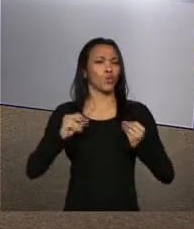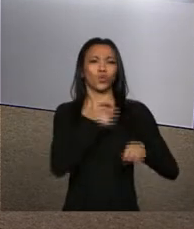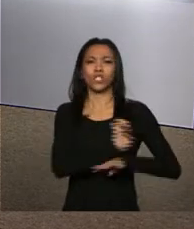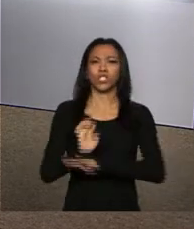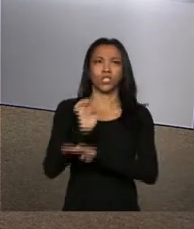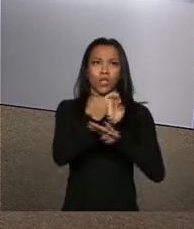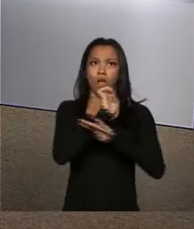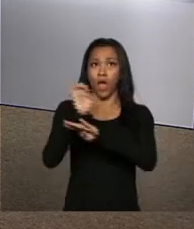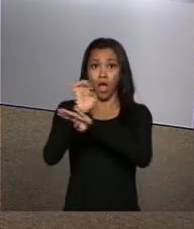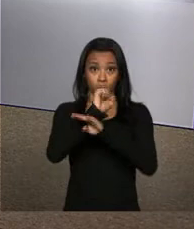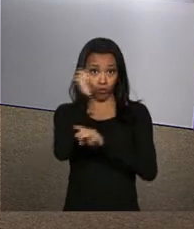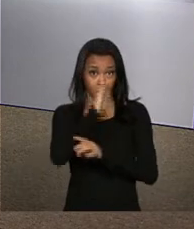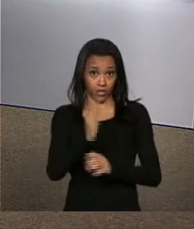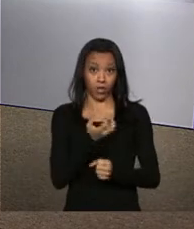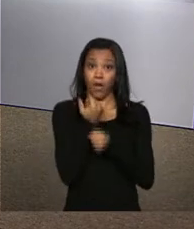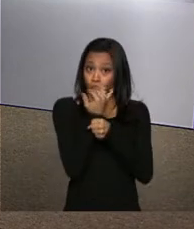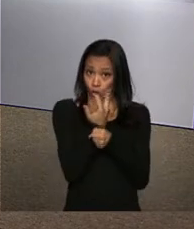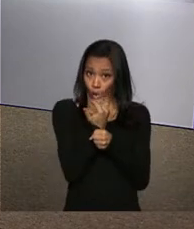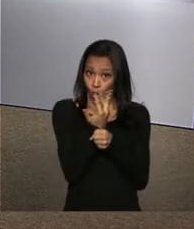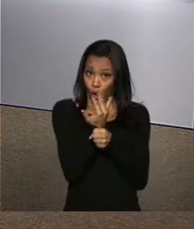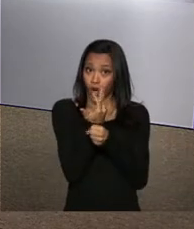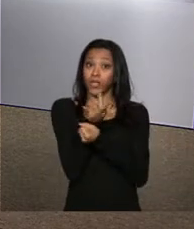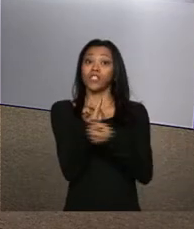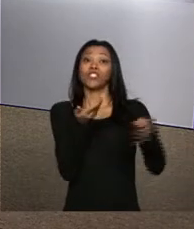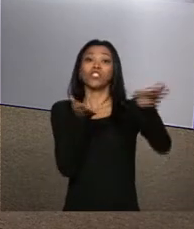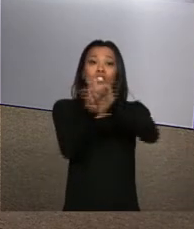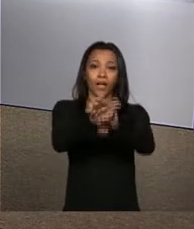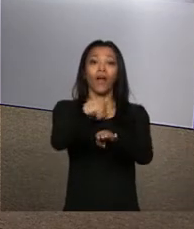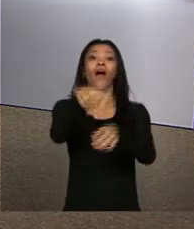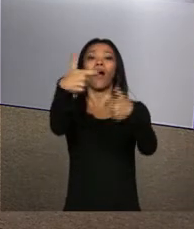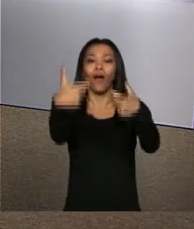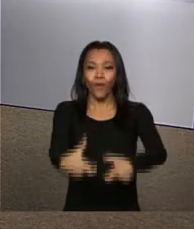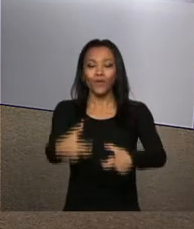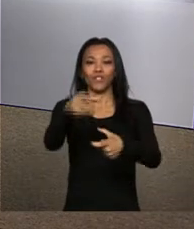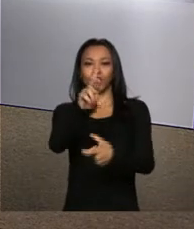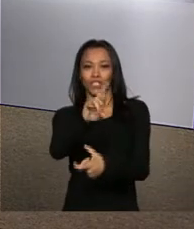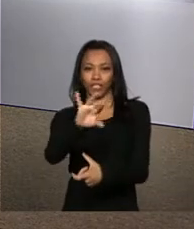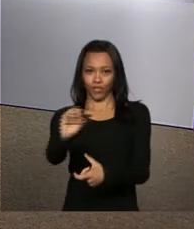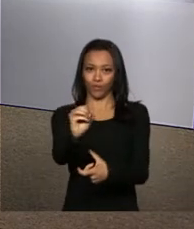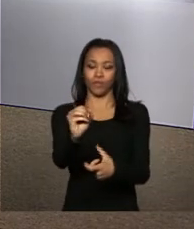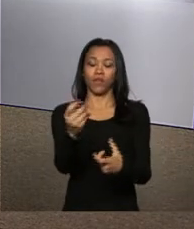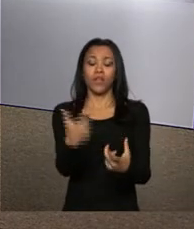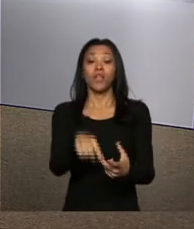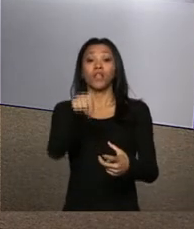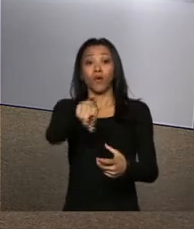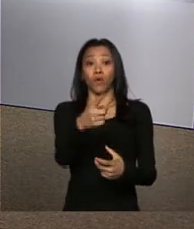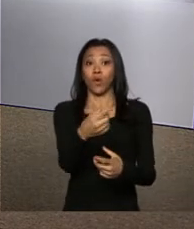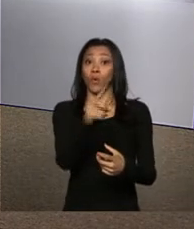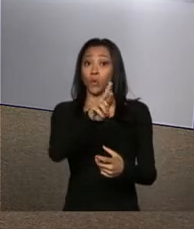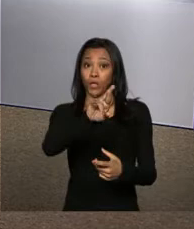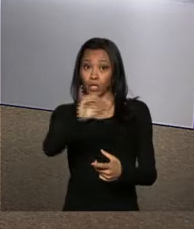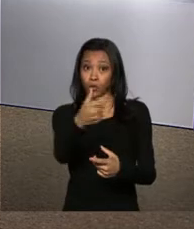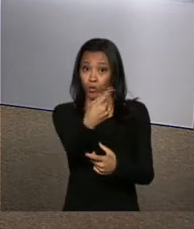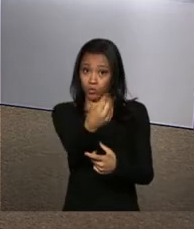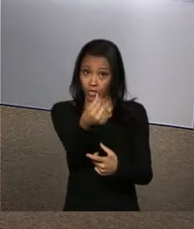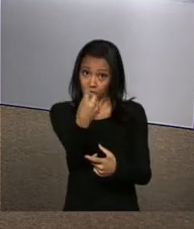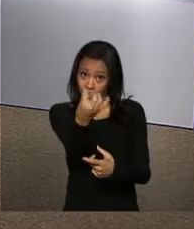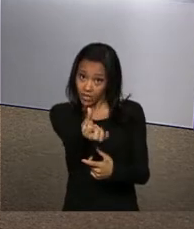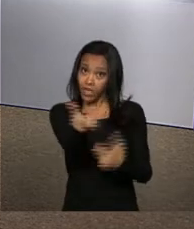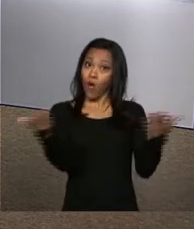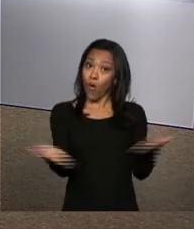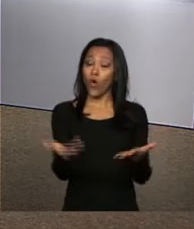estados brasileiros até chegar ao Rio de Janeiro. A Tocha Rio 2016, que será apresentada nesta